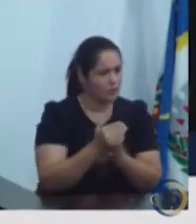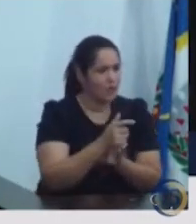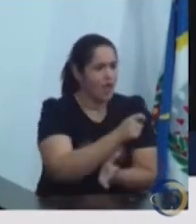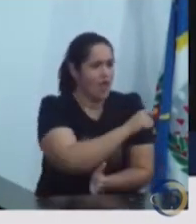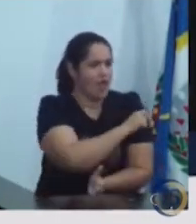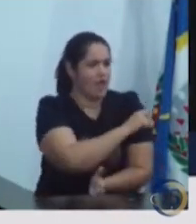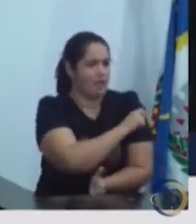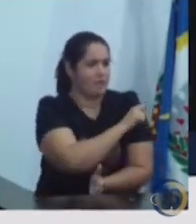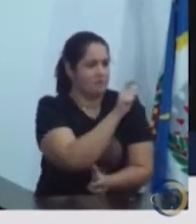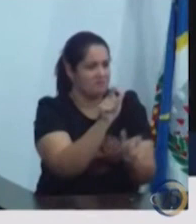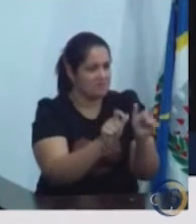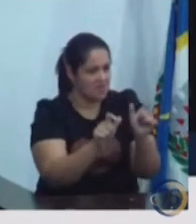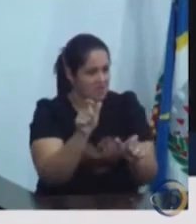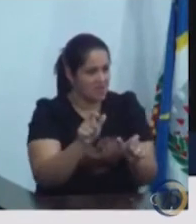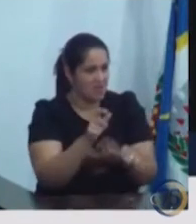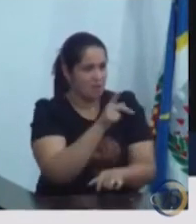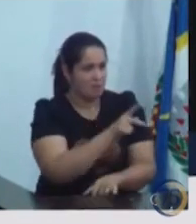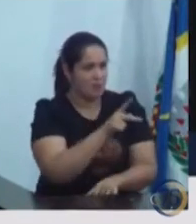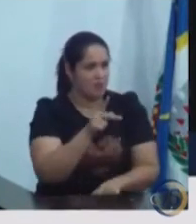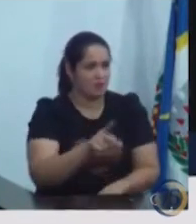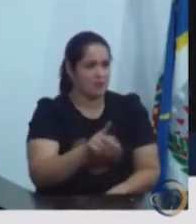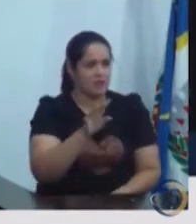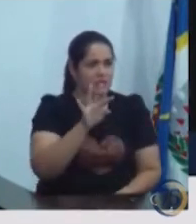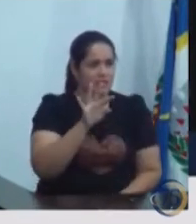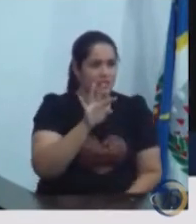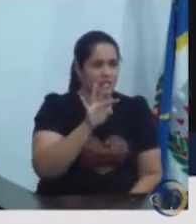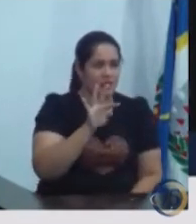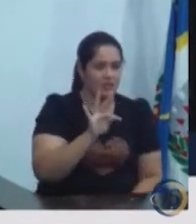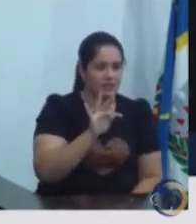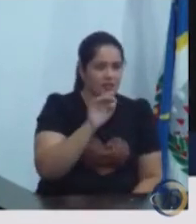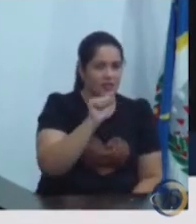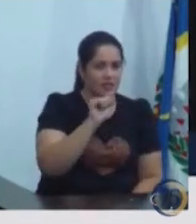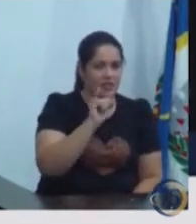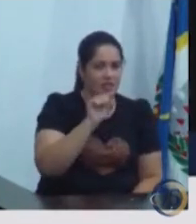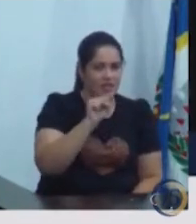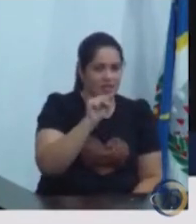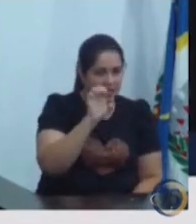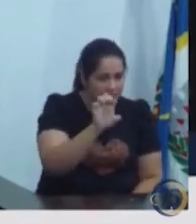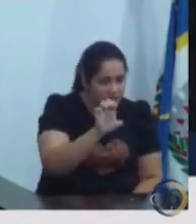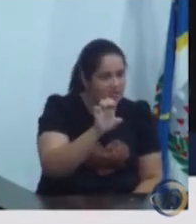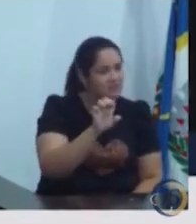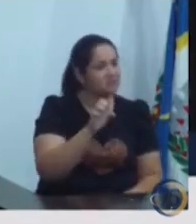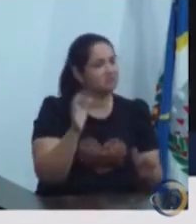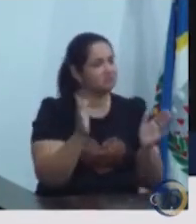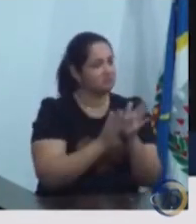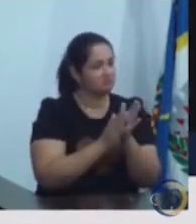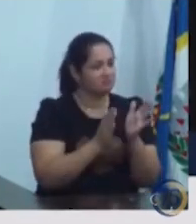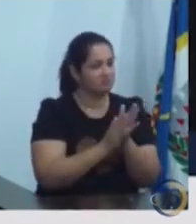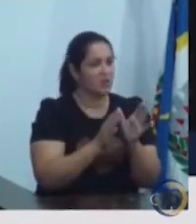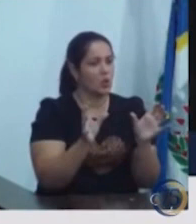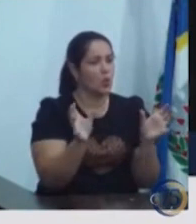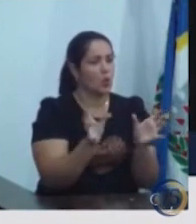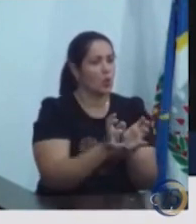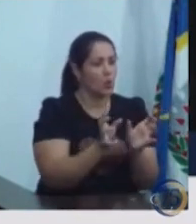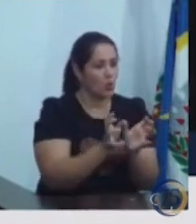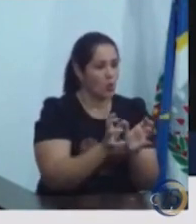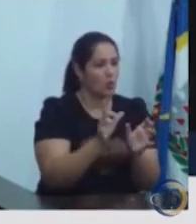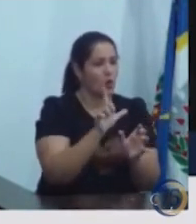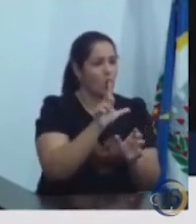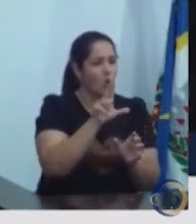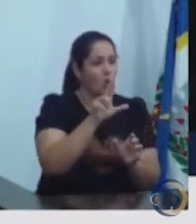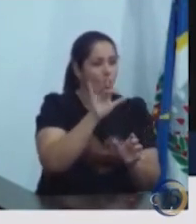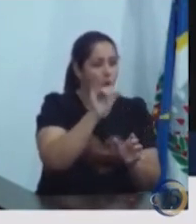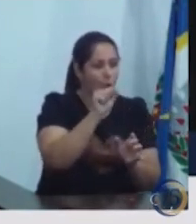meninas, da professora Thaís Imagossi, do diretor da ITEC, Samuel Trindade, do coordenador Lucas, que estão aqui